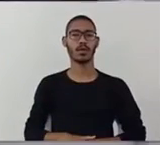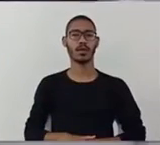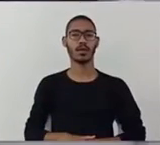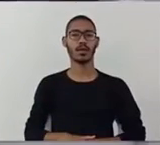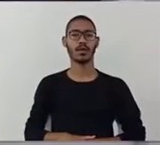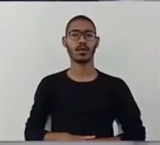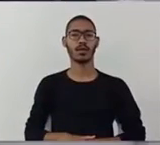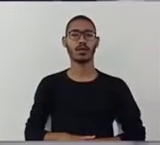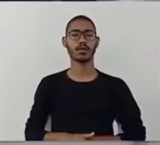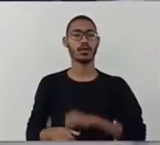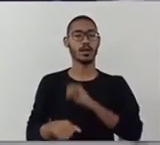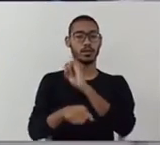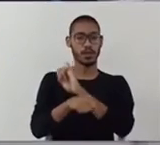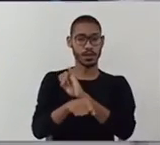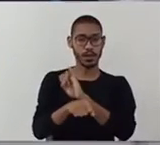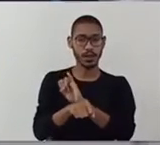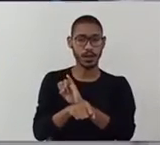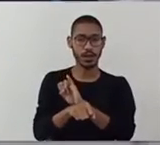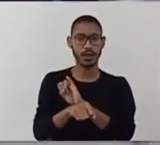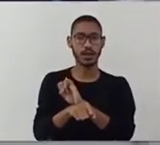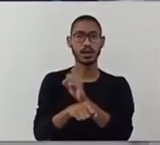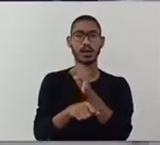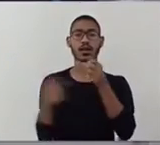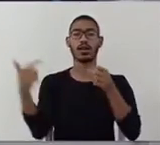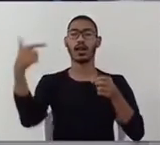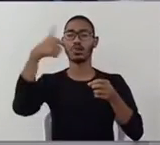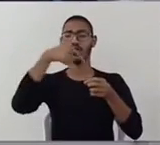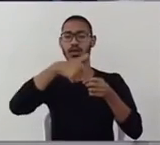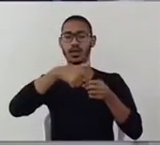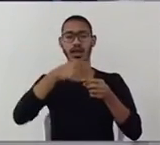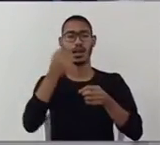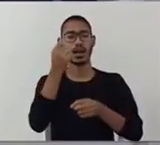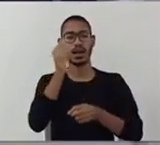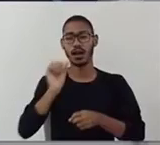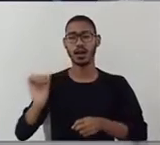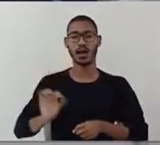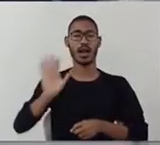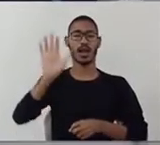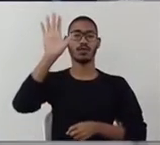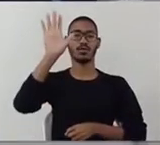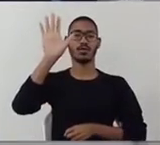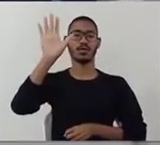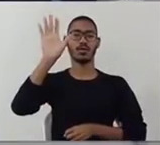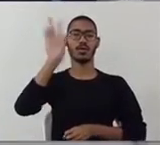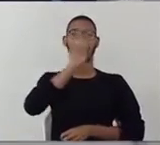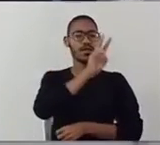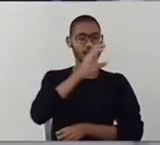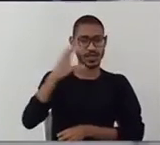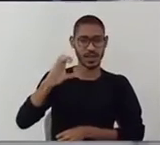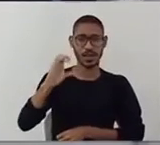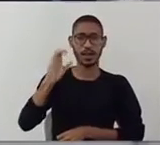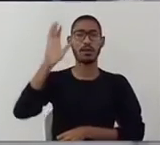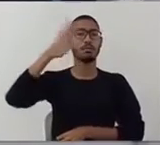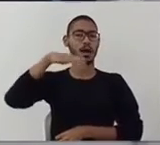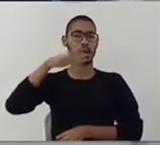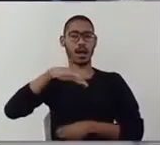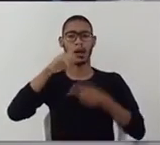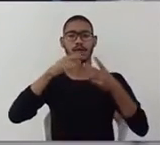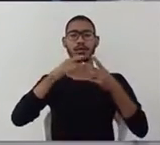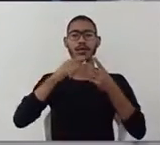hoje tem o maior valor do combustível nesta região que eu vou para conquista o combustível mais barato eu vou para